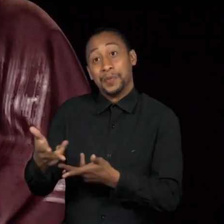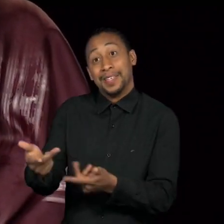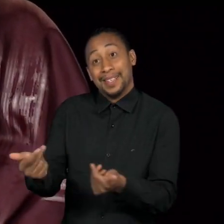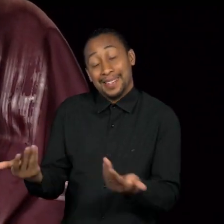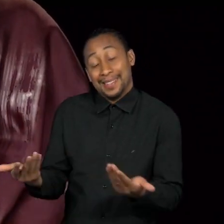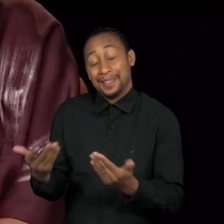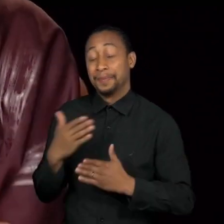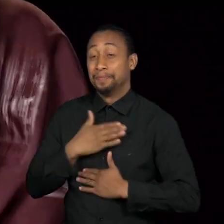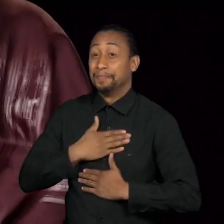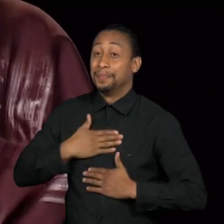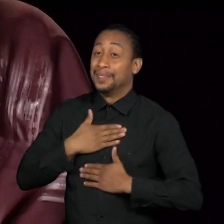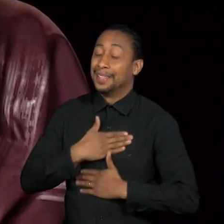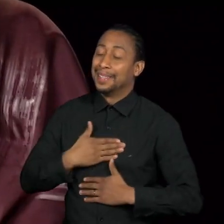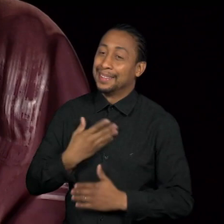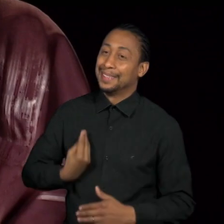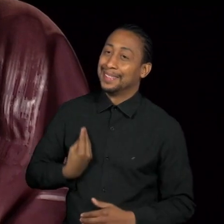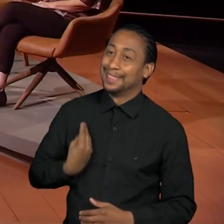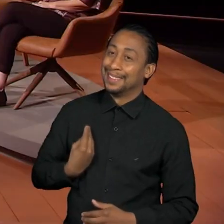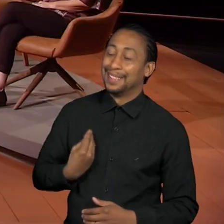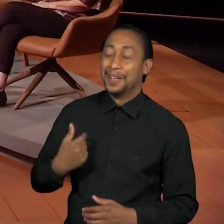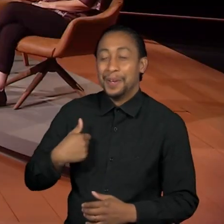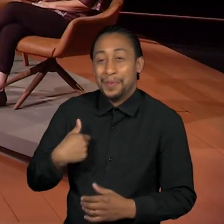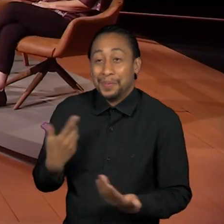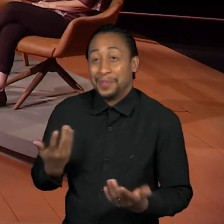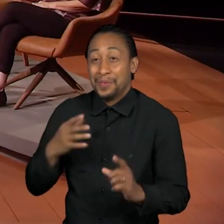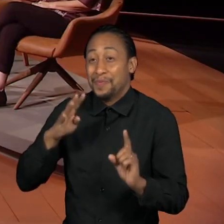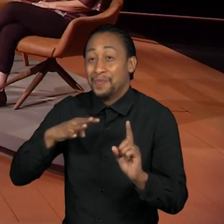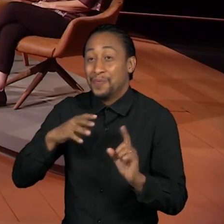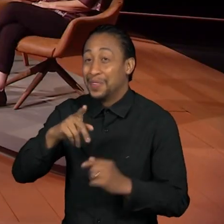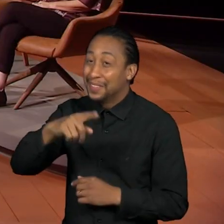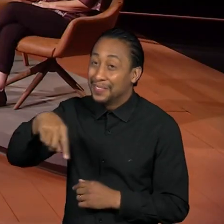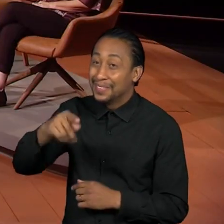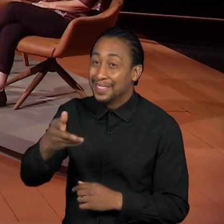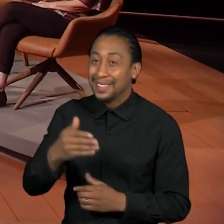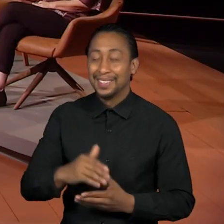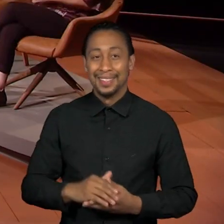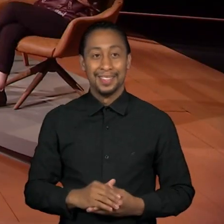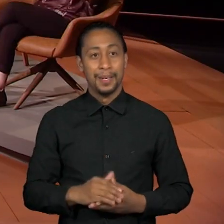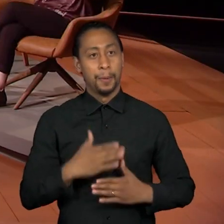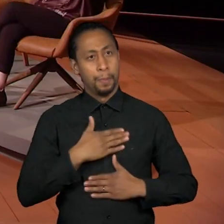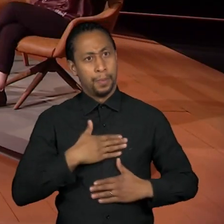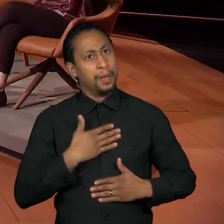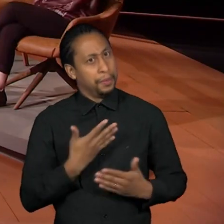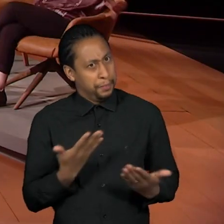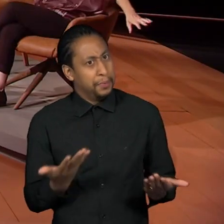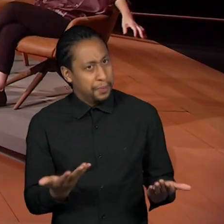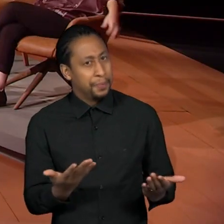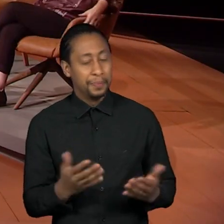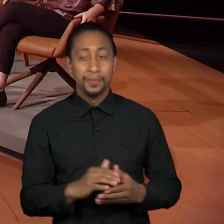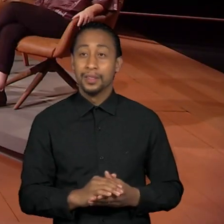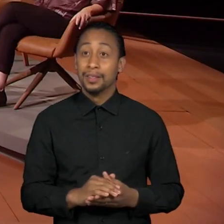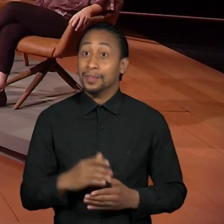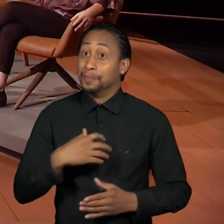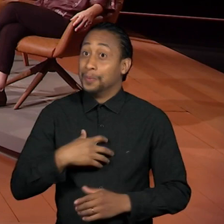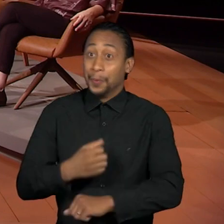convite. É um prazer estar aqui. Sou fã do programa. O prazer é todo nosso. Vou adorar e já estou